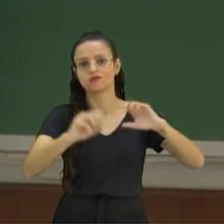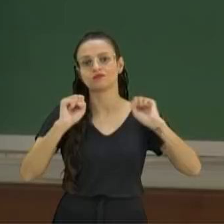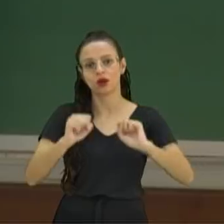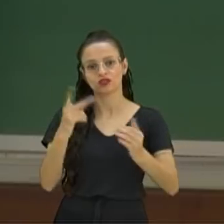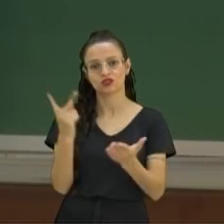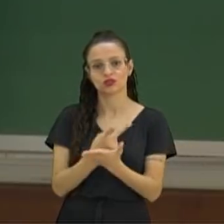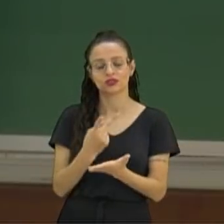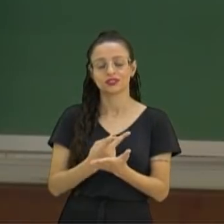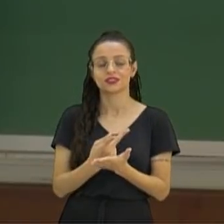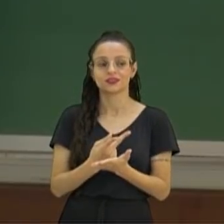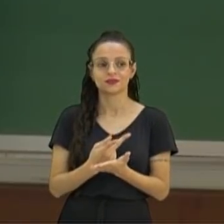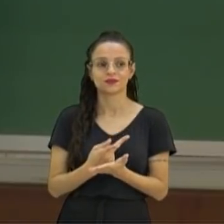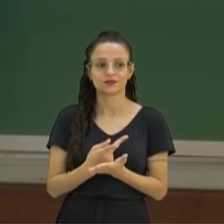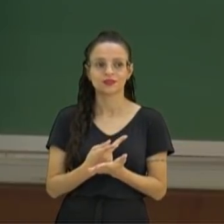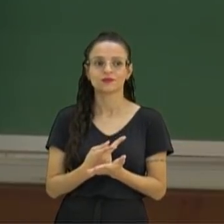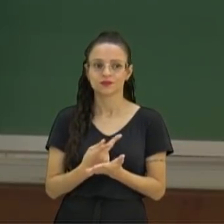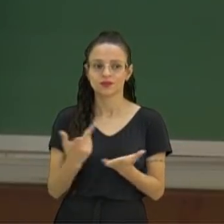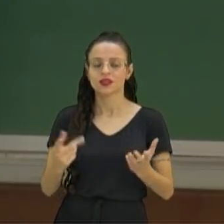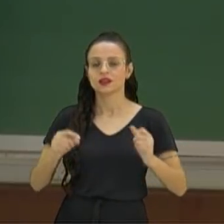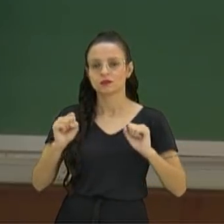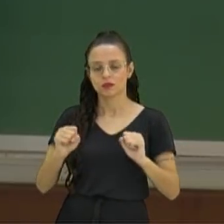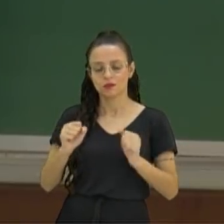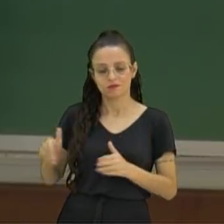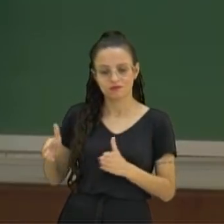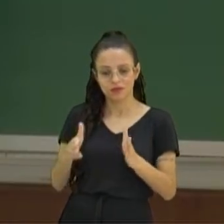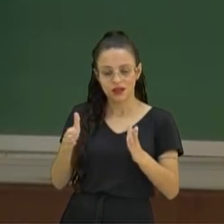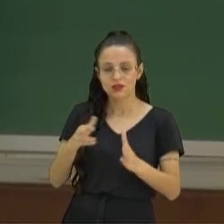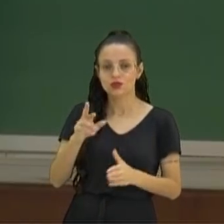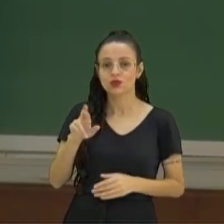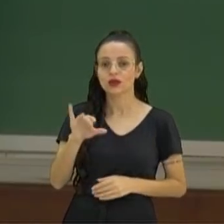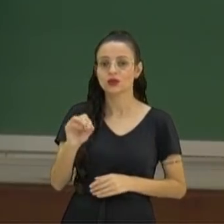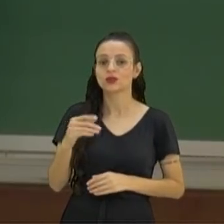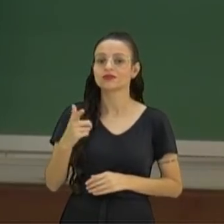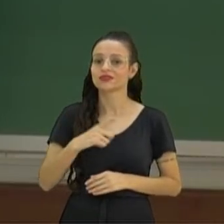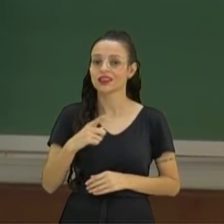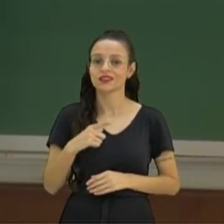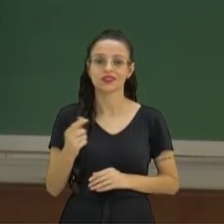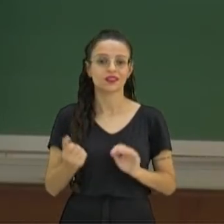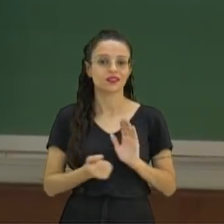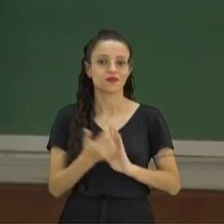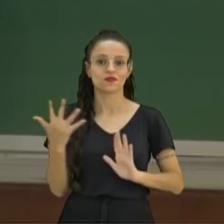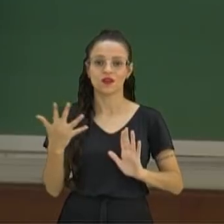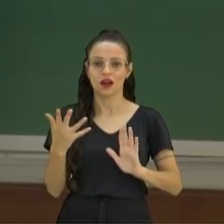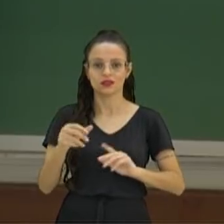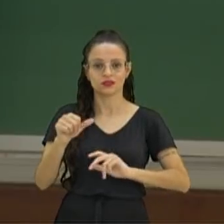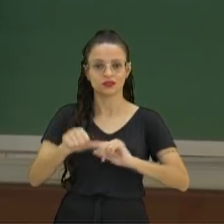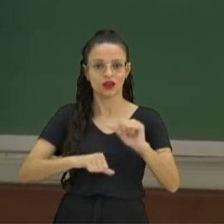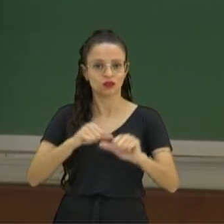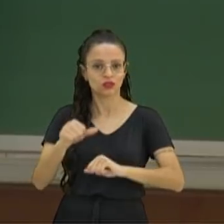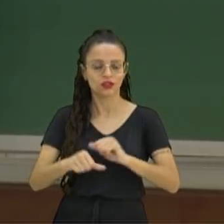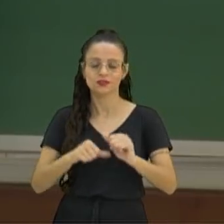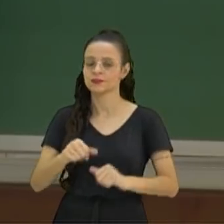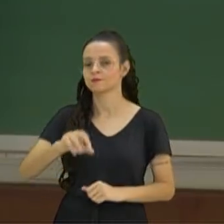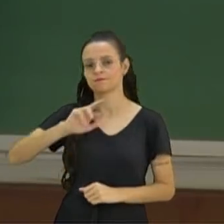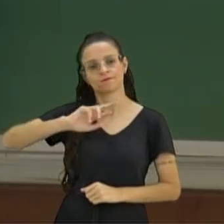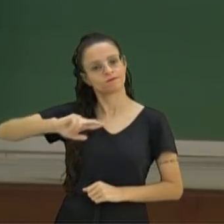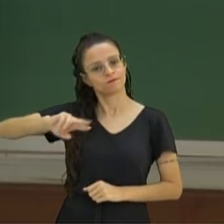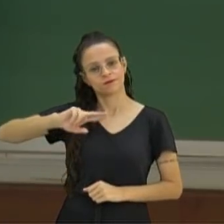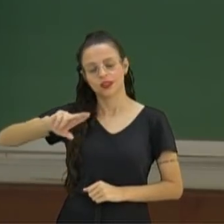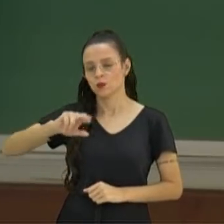Então, eu vou ter a retirada da vegetação aqui próxima do rio. Então, eu vou ter várias alterações ali no meio que não